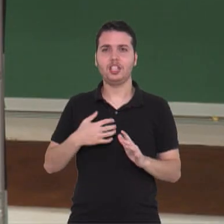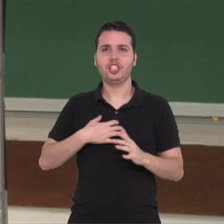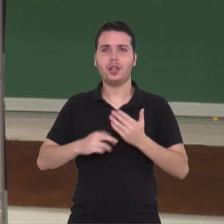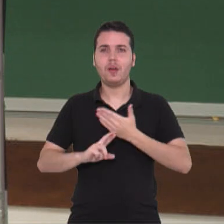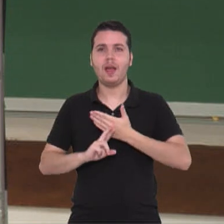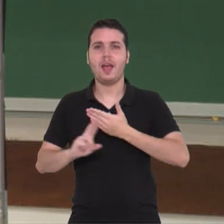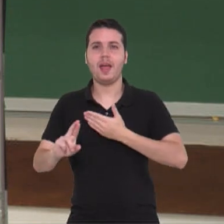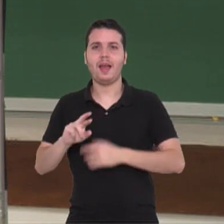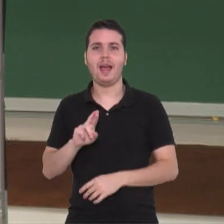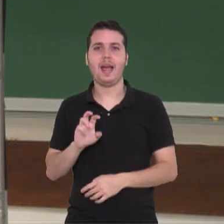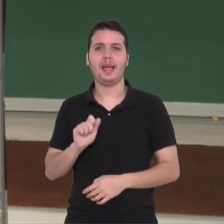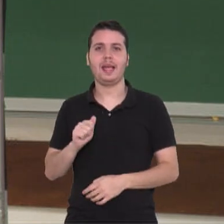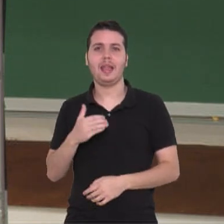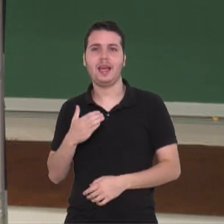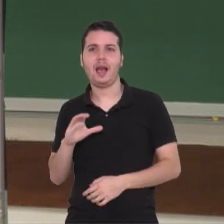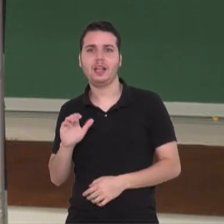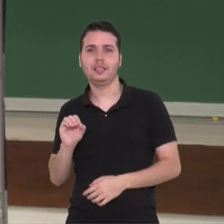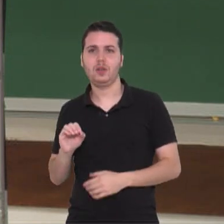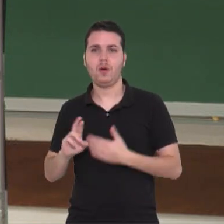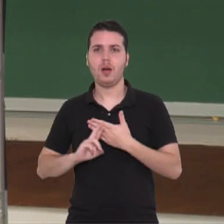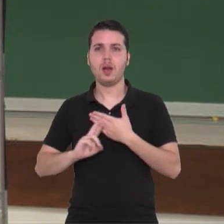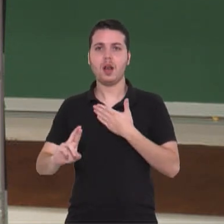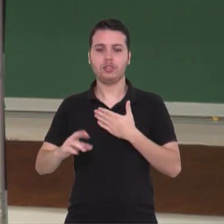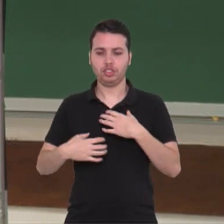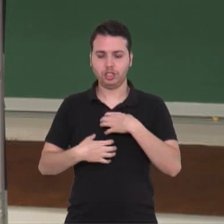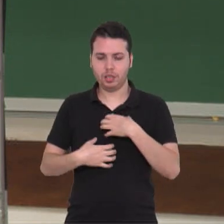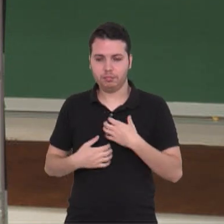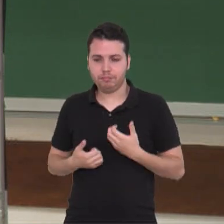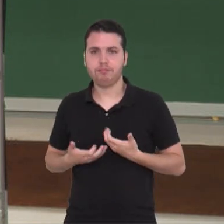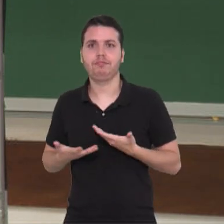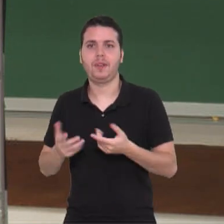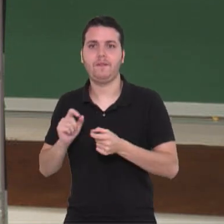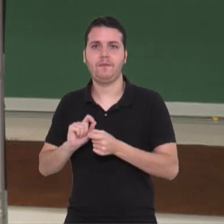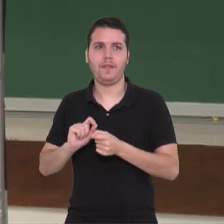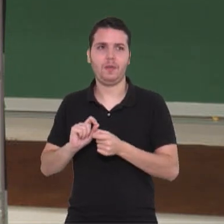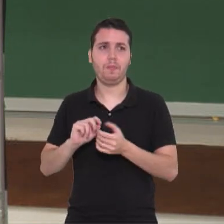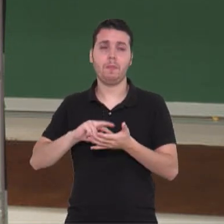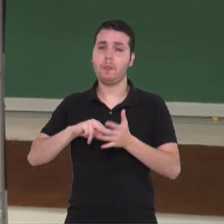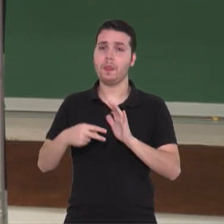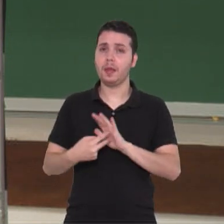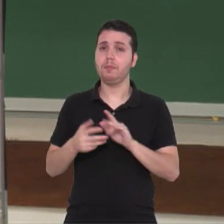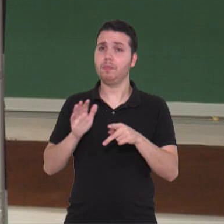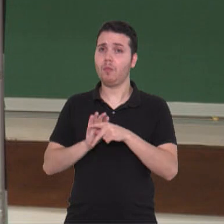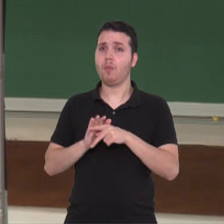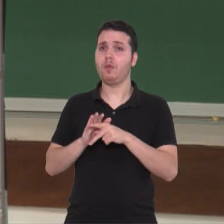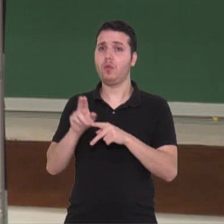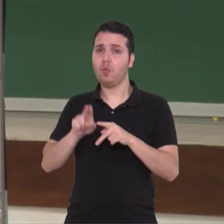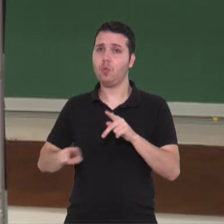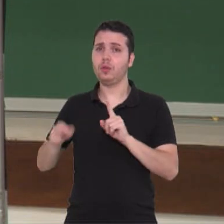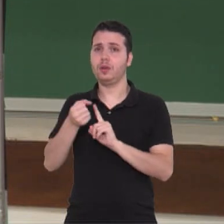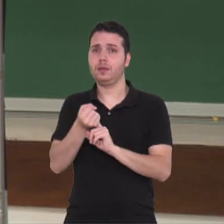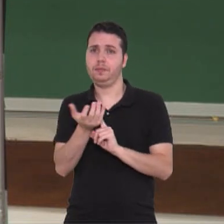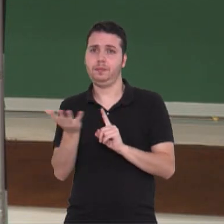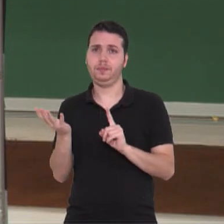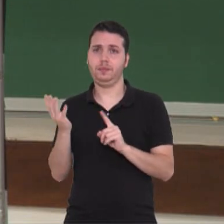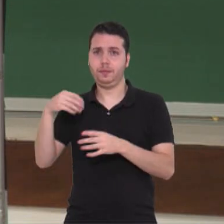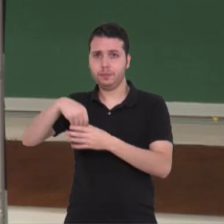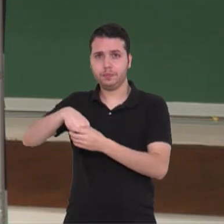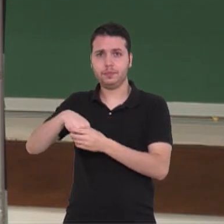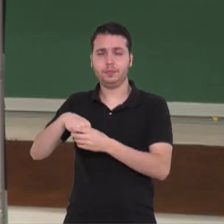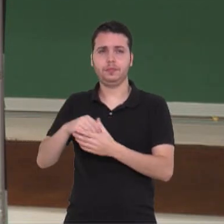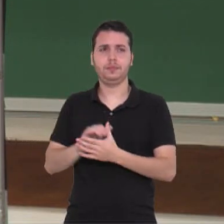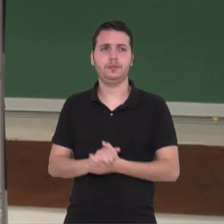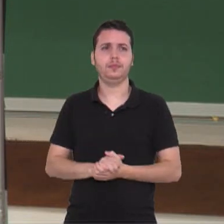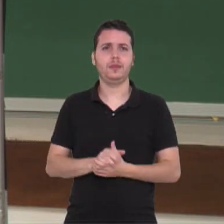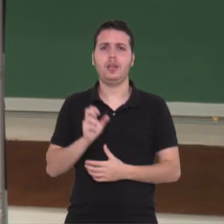estava expressando? Então, ali é um recurso da linguagem não verbal que expressa essas reações.